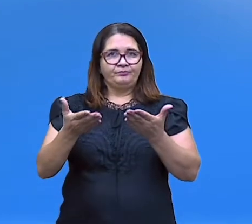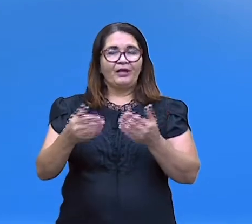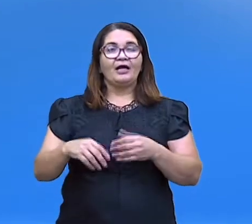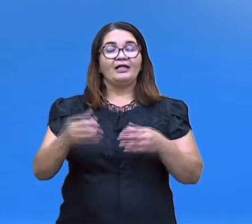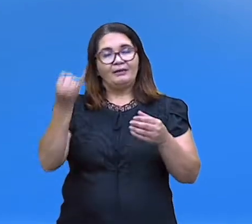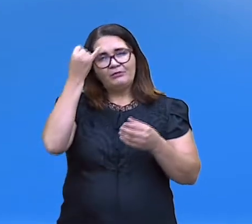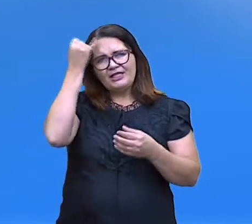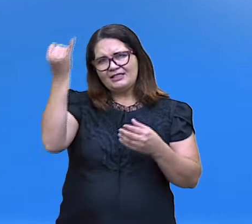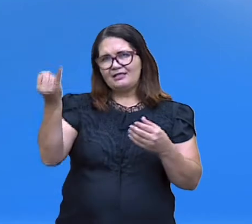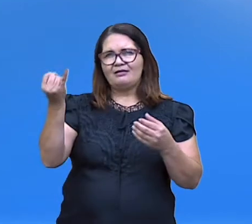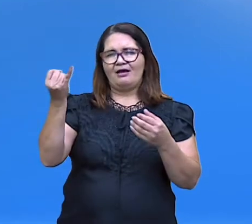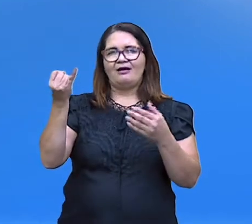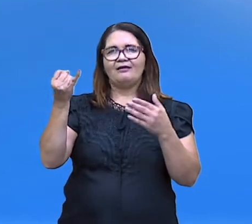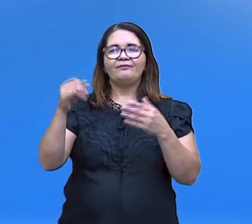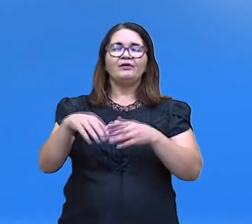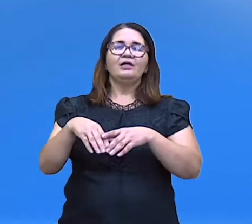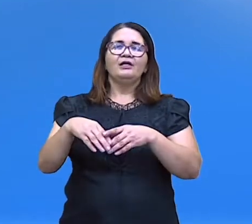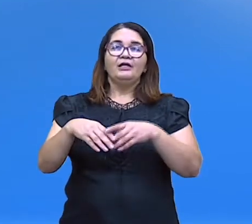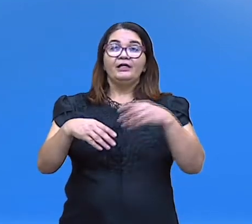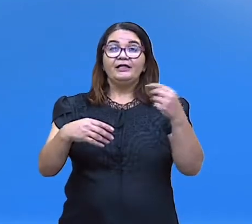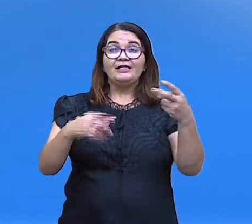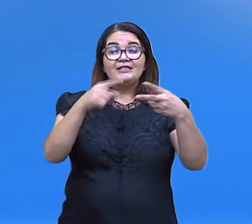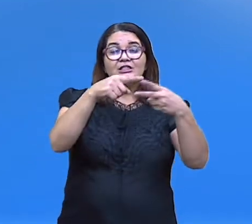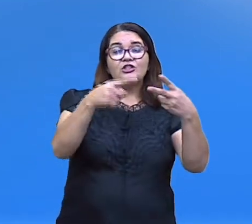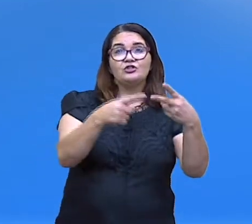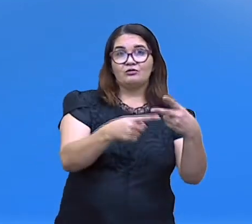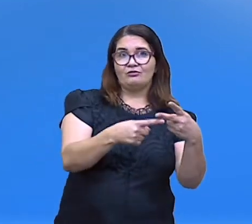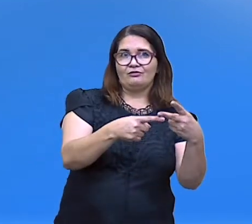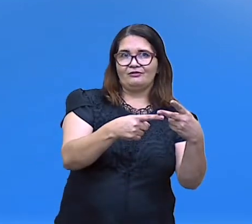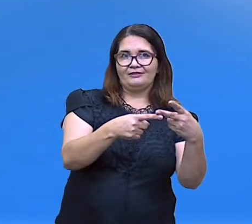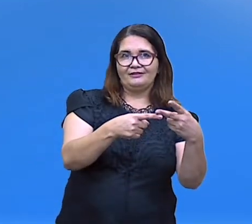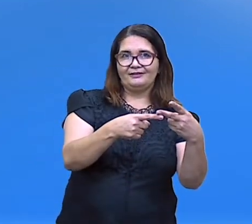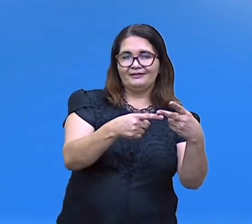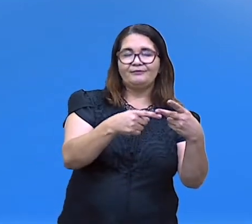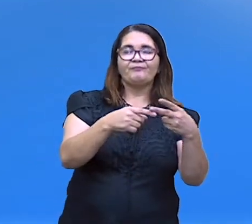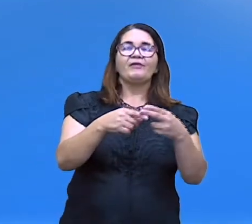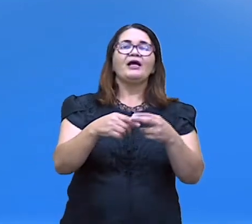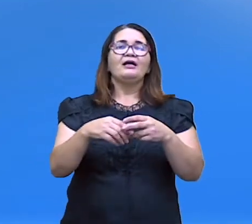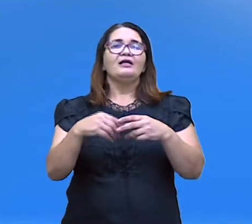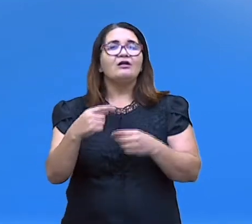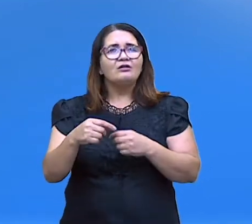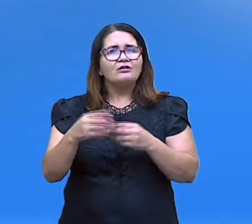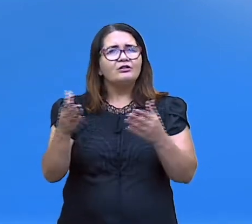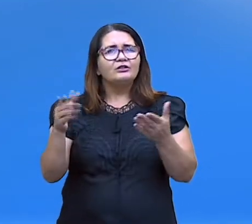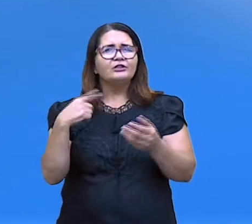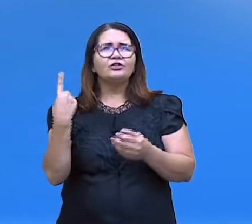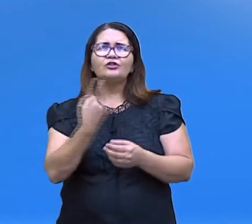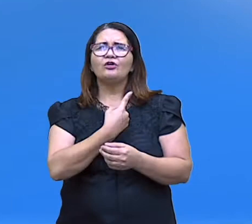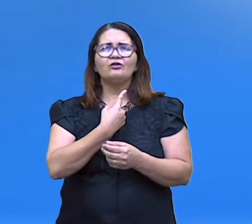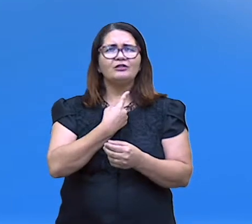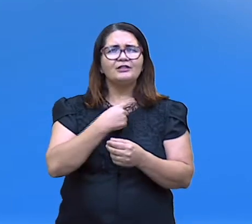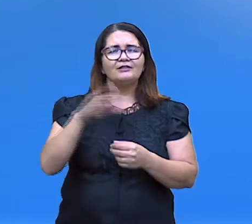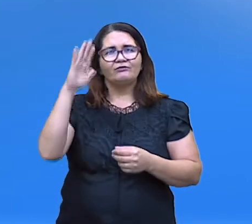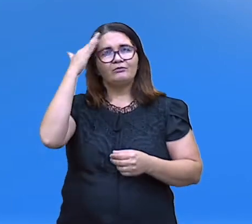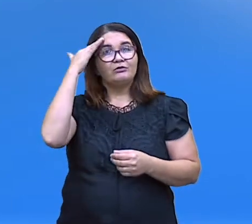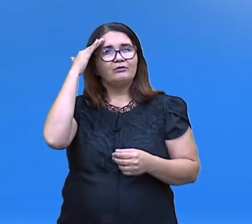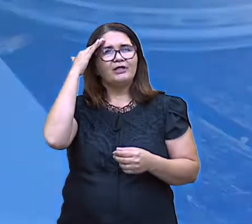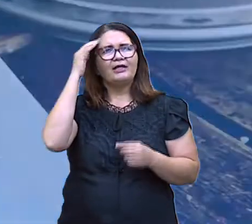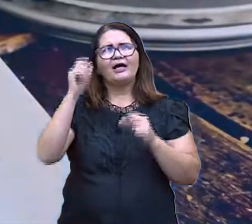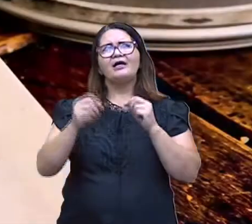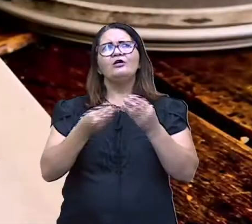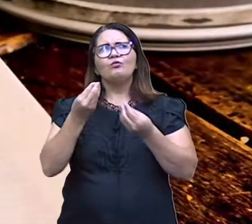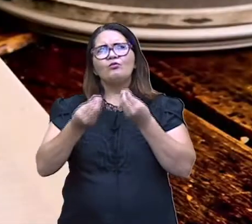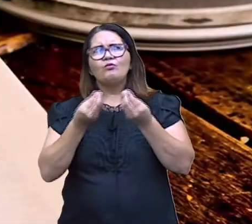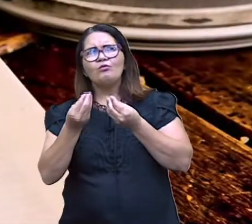da logline e da storyline, nós chegamos ao quê? Ao argumento,